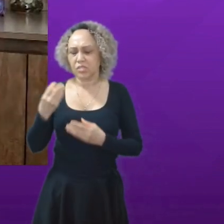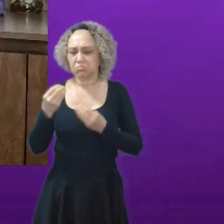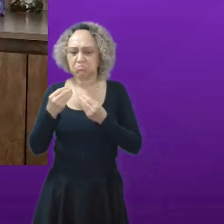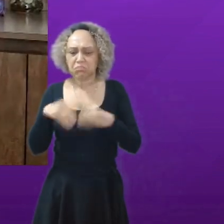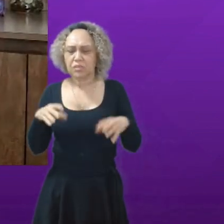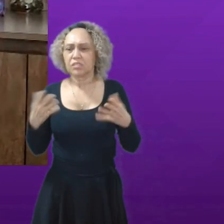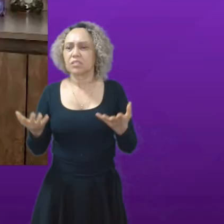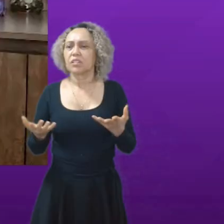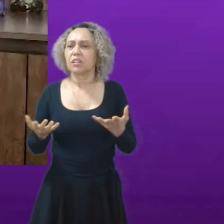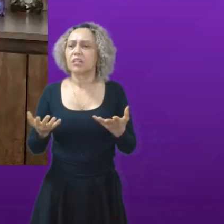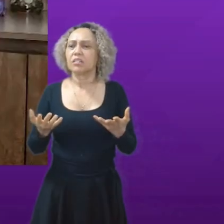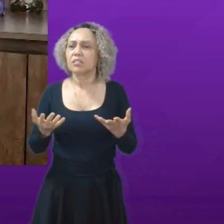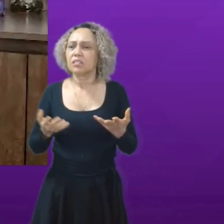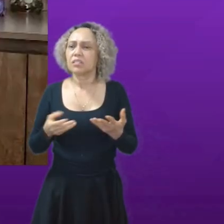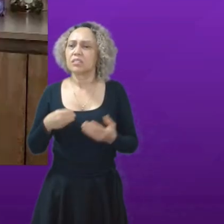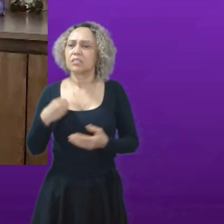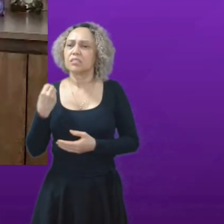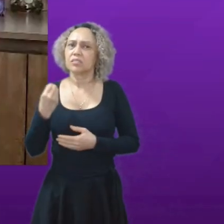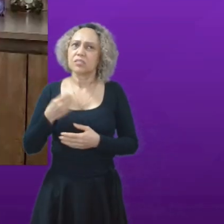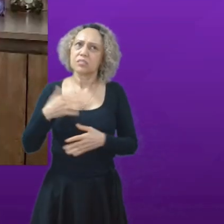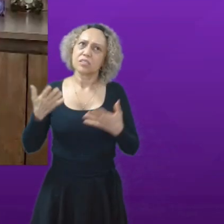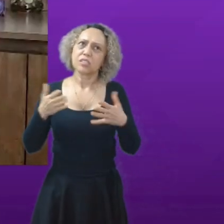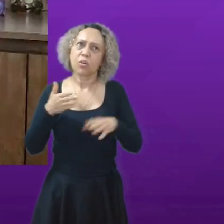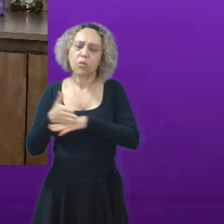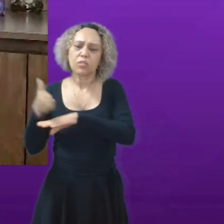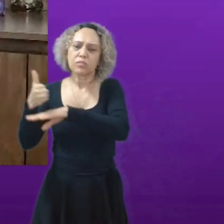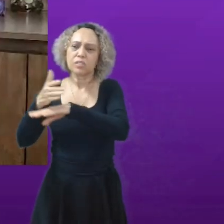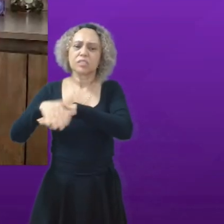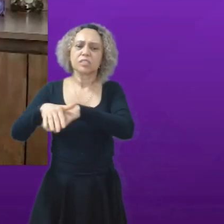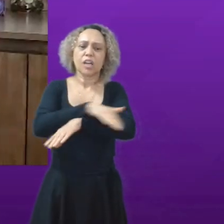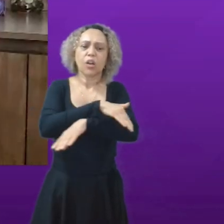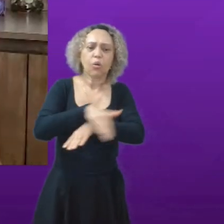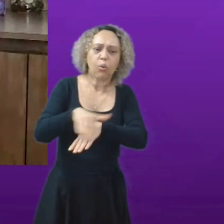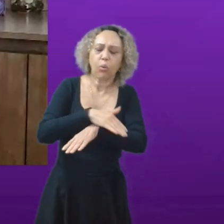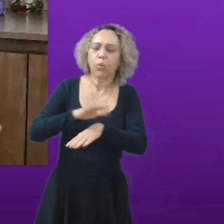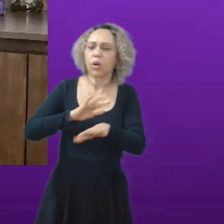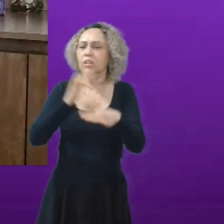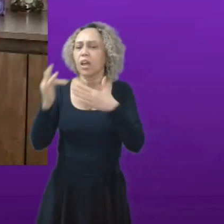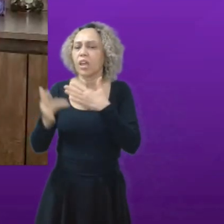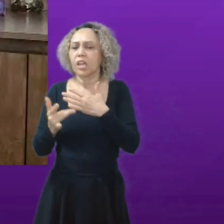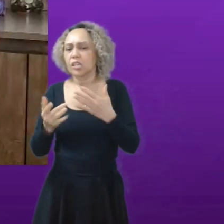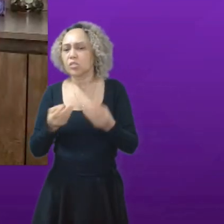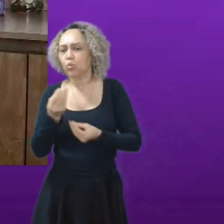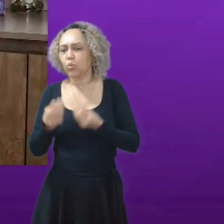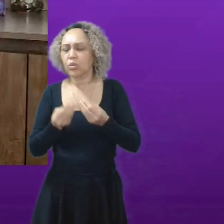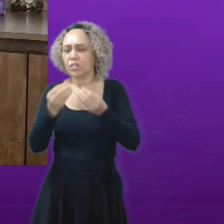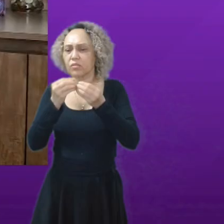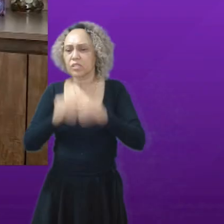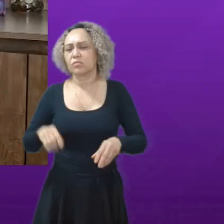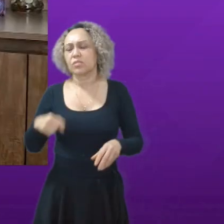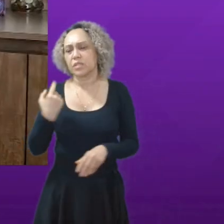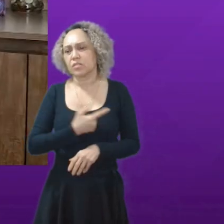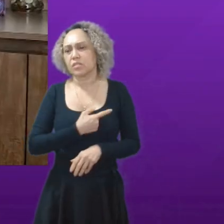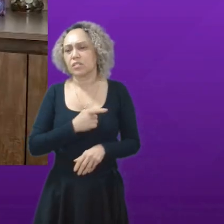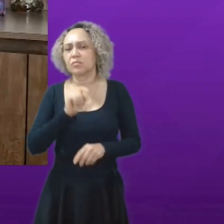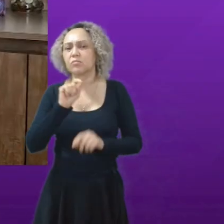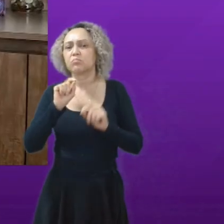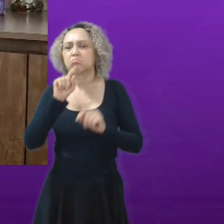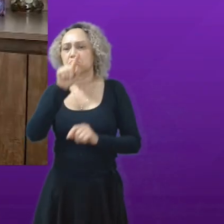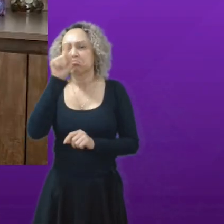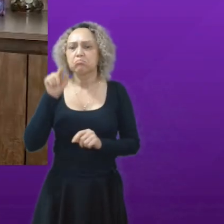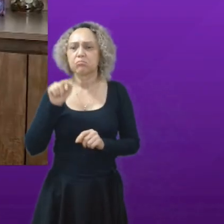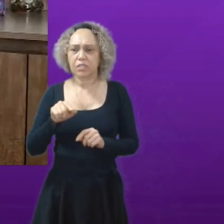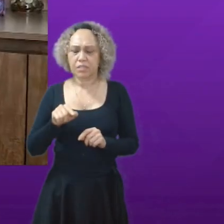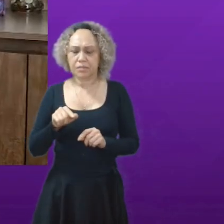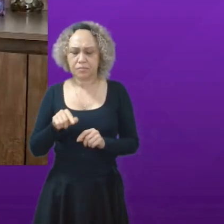nossos fluir, seja nas ruas ou seja aqui nas redes. Então, a gente olhar para